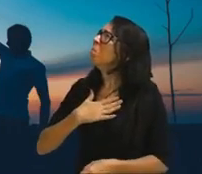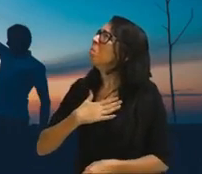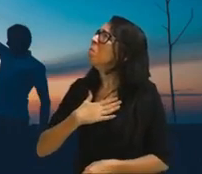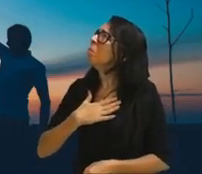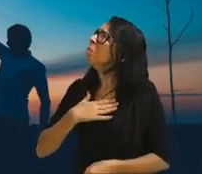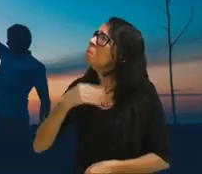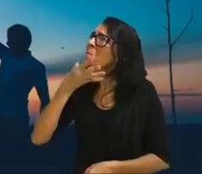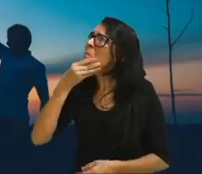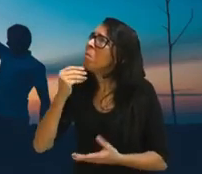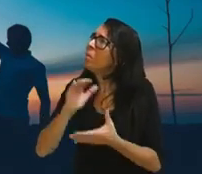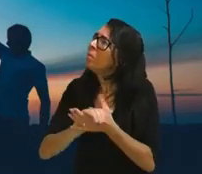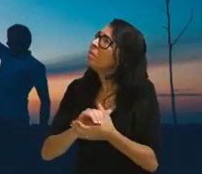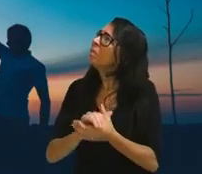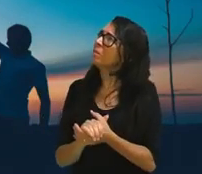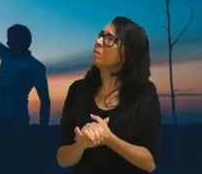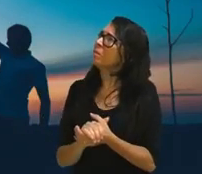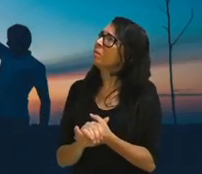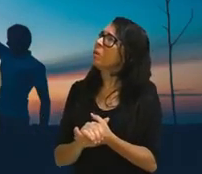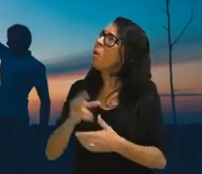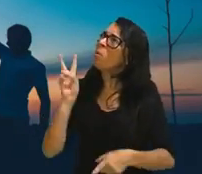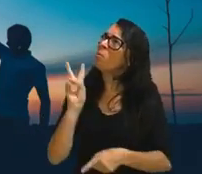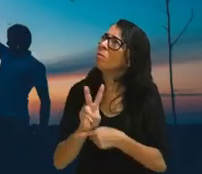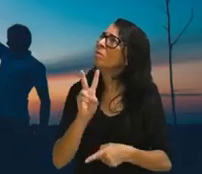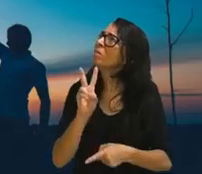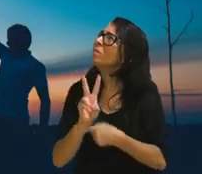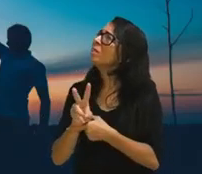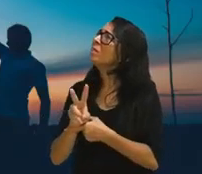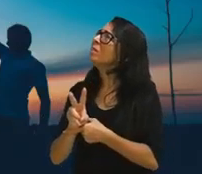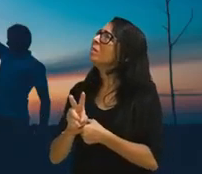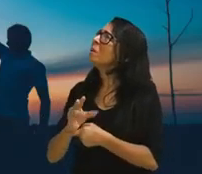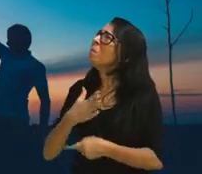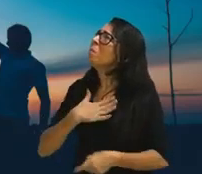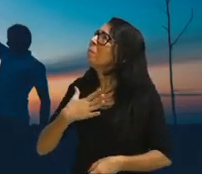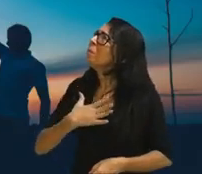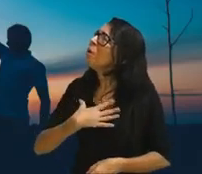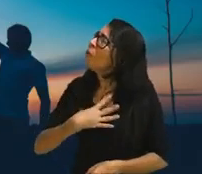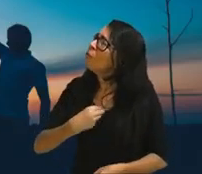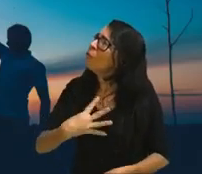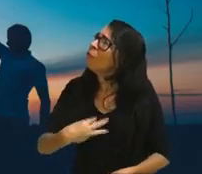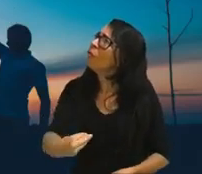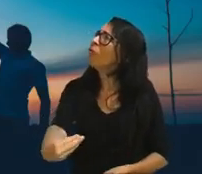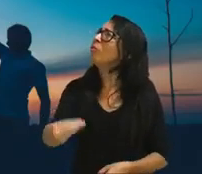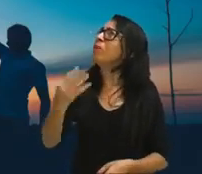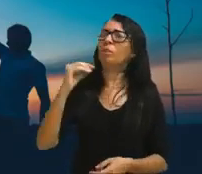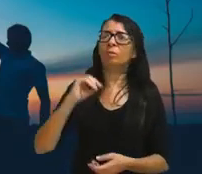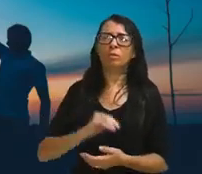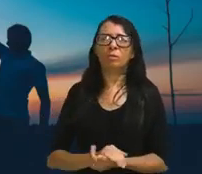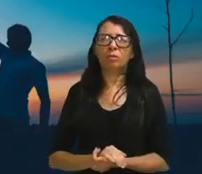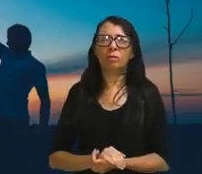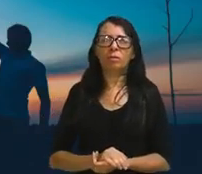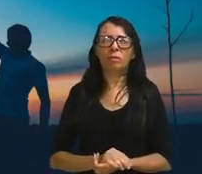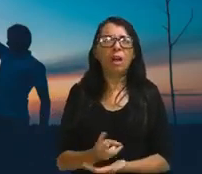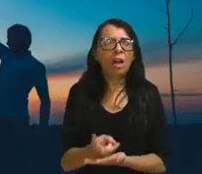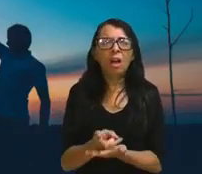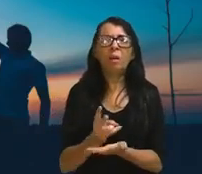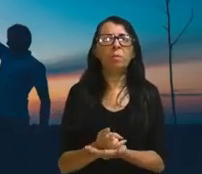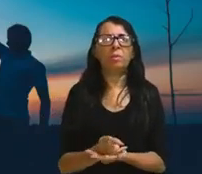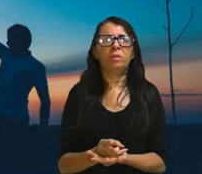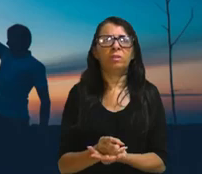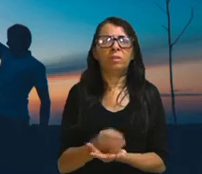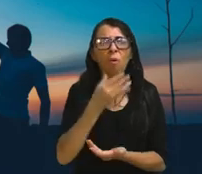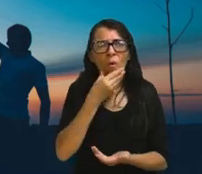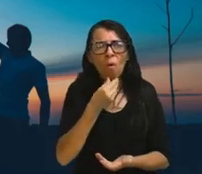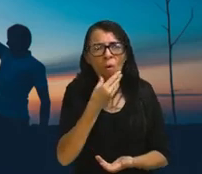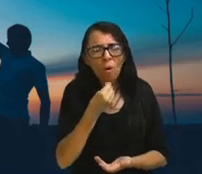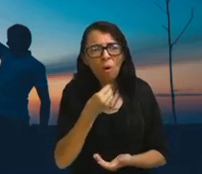Deus, que é Ele mesmo. Então é necessário que você entenda que o construtor da boa harmonia, o construtor de um